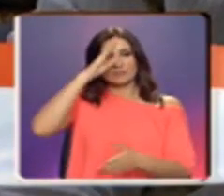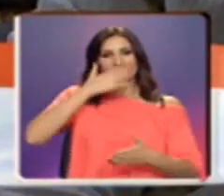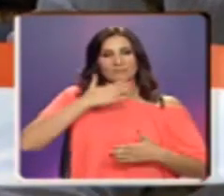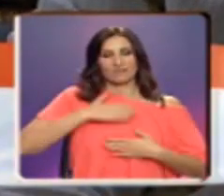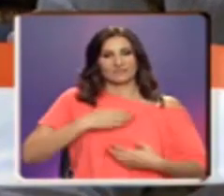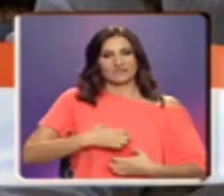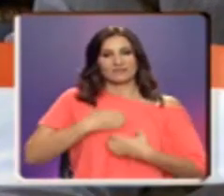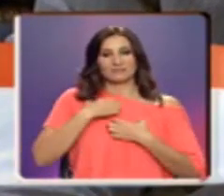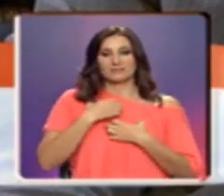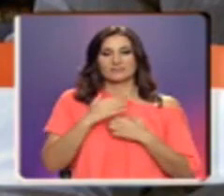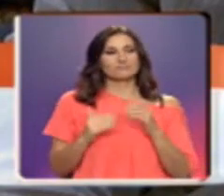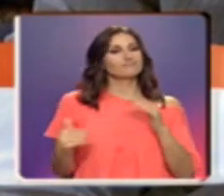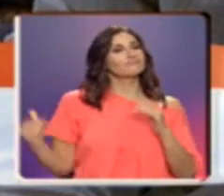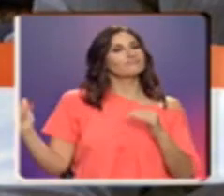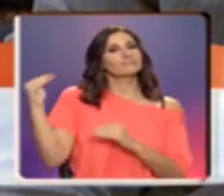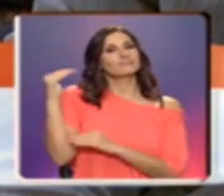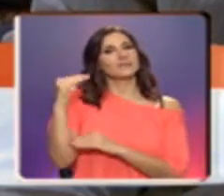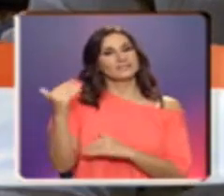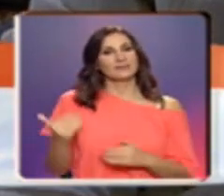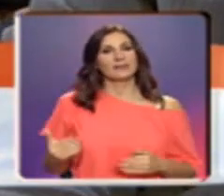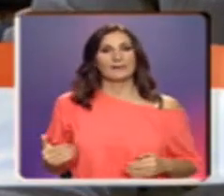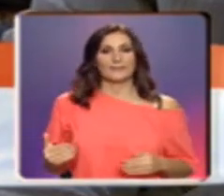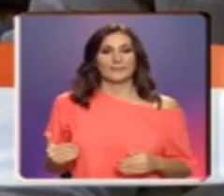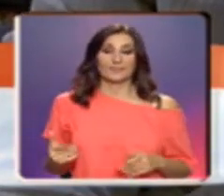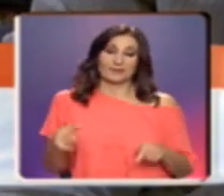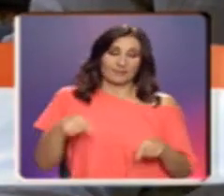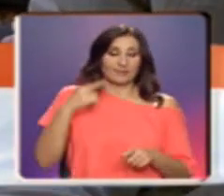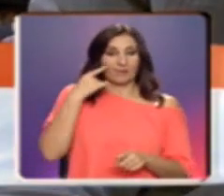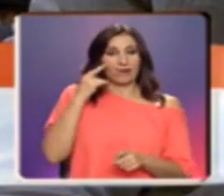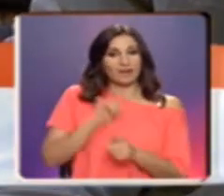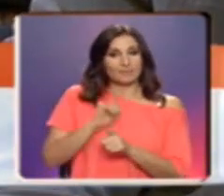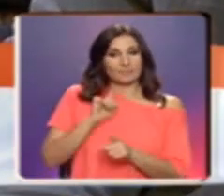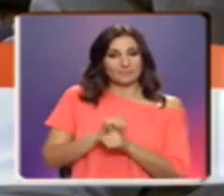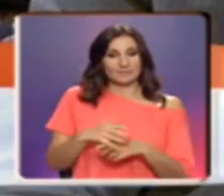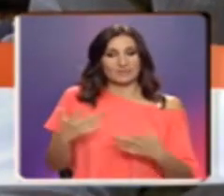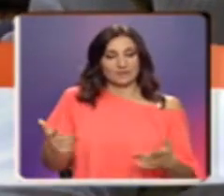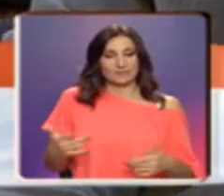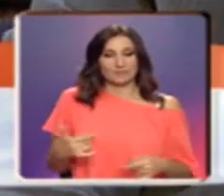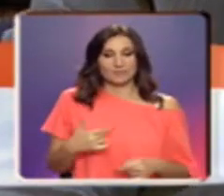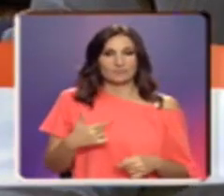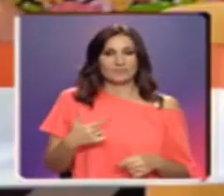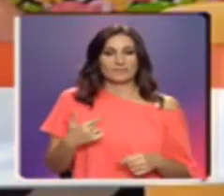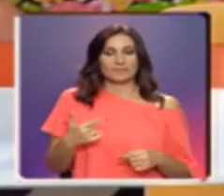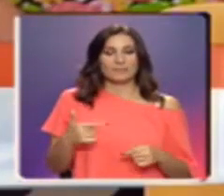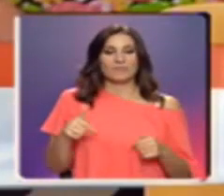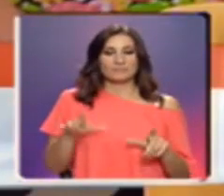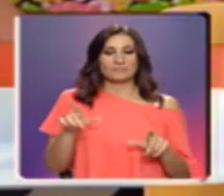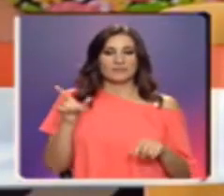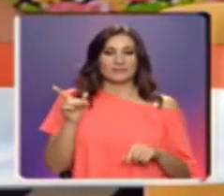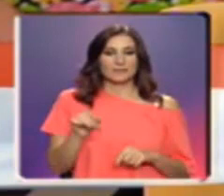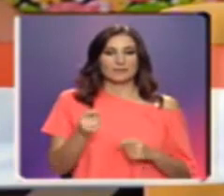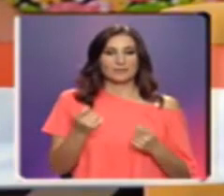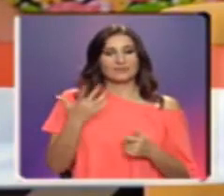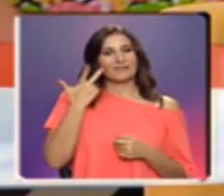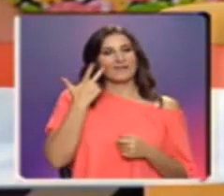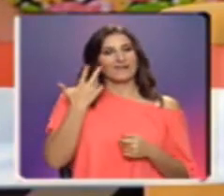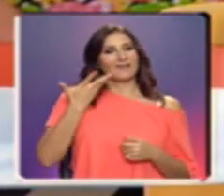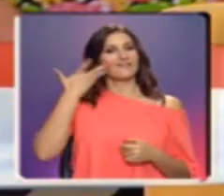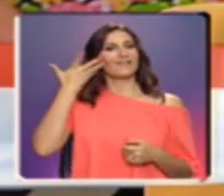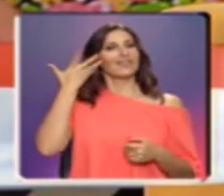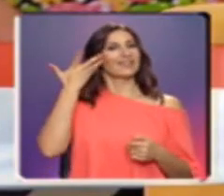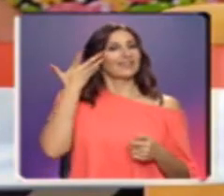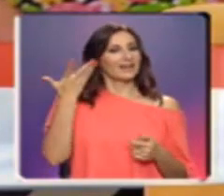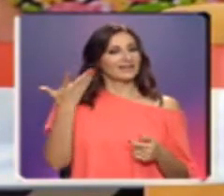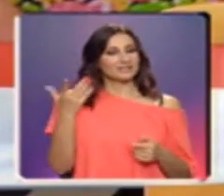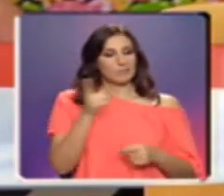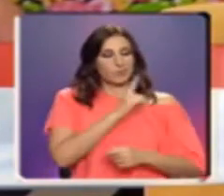de felicidade suprema naquilo que é e que ainda é no dia hoje o meu entendimento. Mas não existe também um pedacinho de vaidade, de poder,